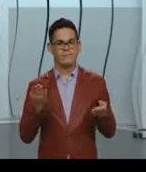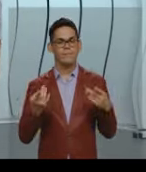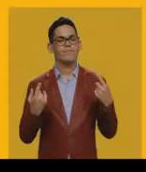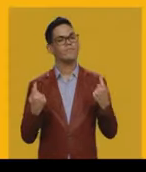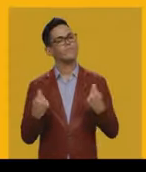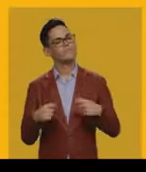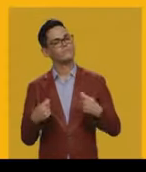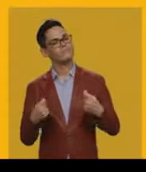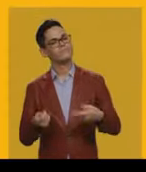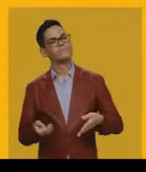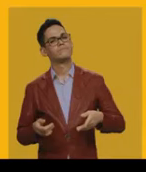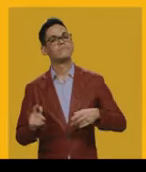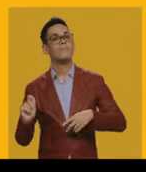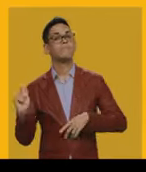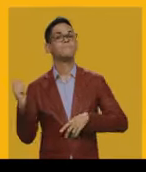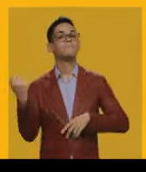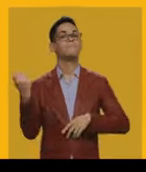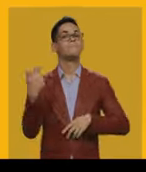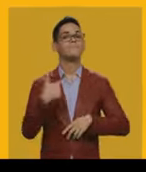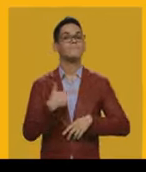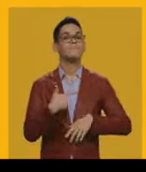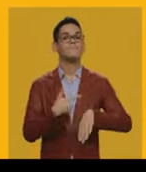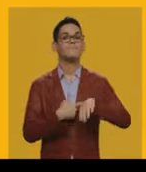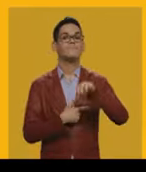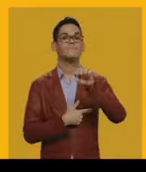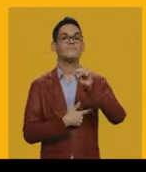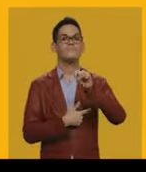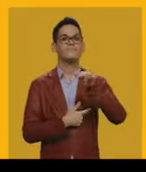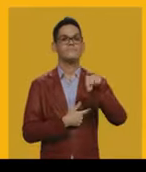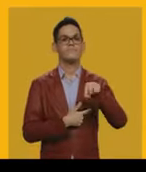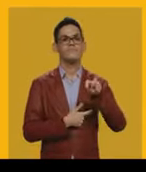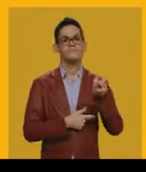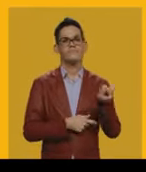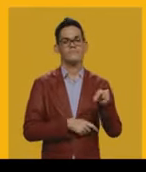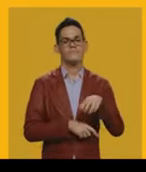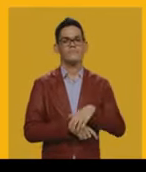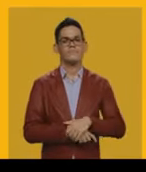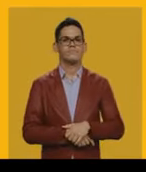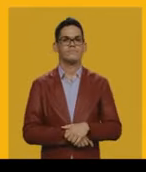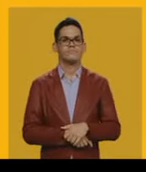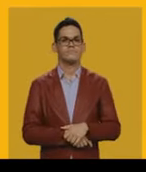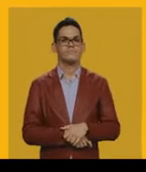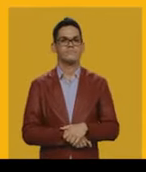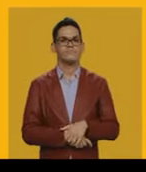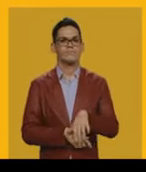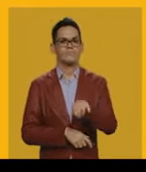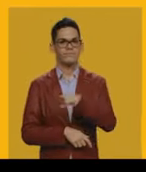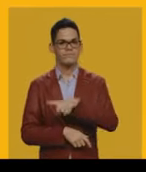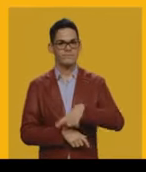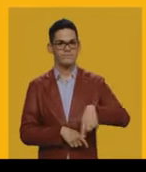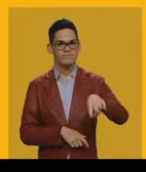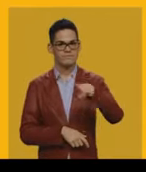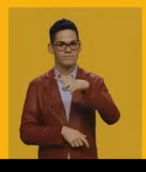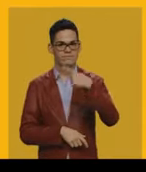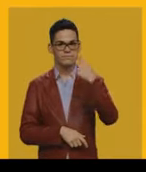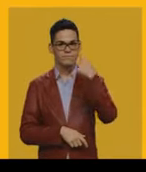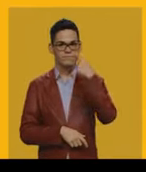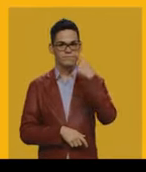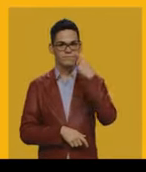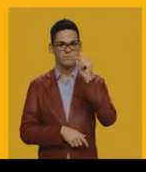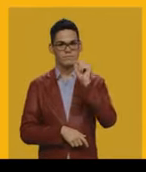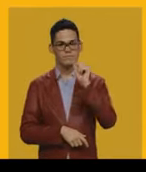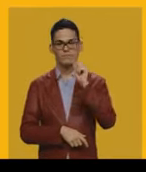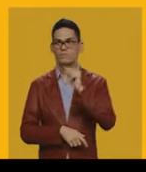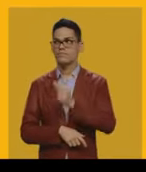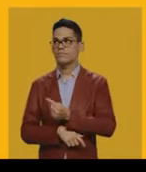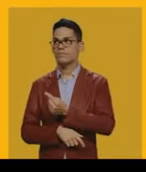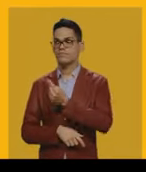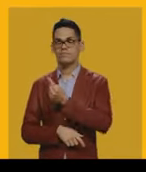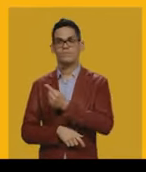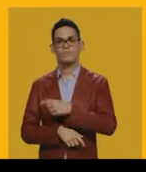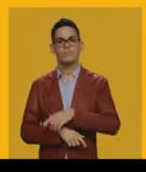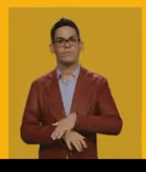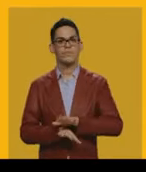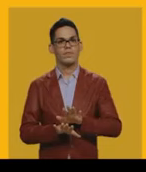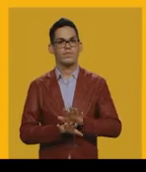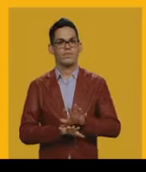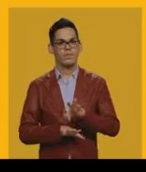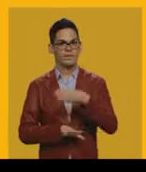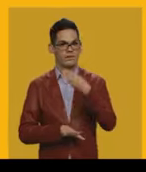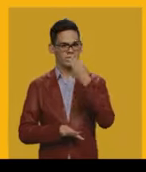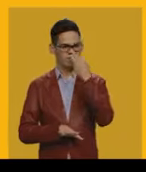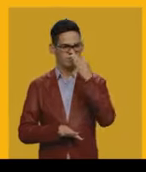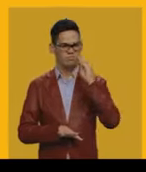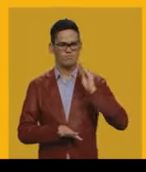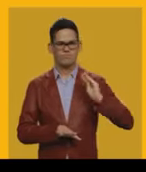maior ou igual a 8,5. Então, nós vamos considerar somente essa inequação, né? Vamos desprezar aqui